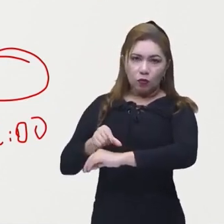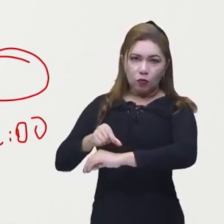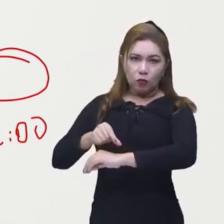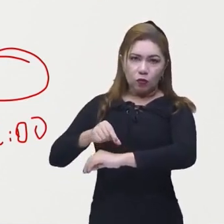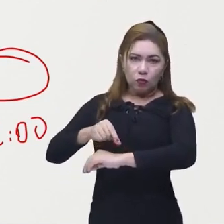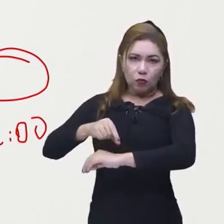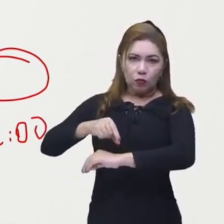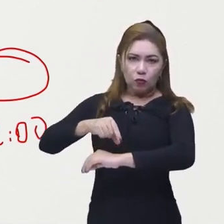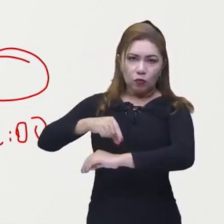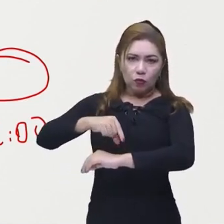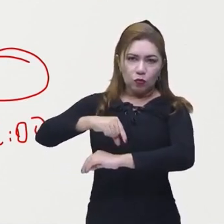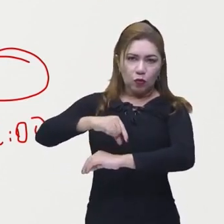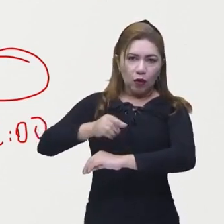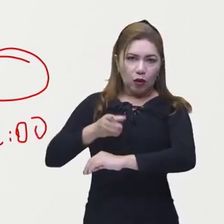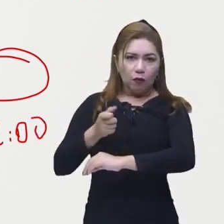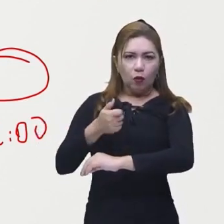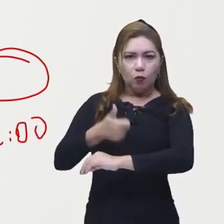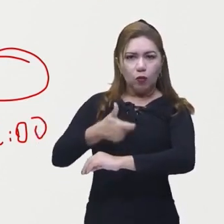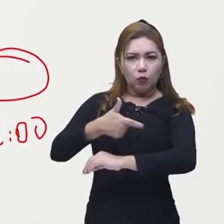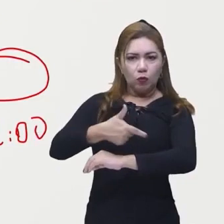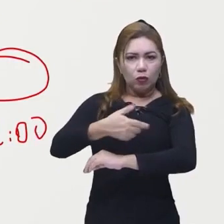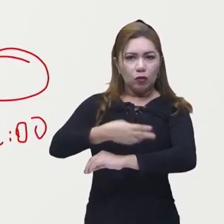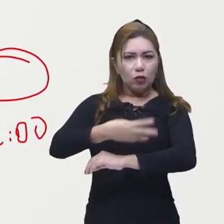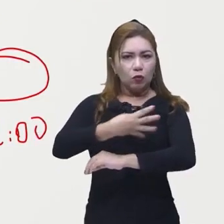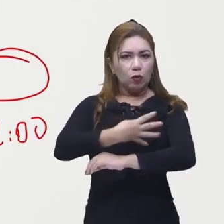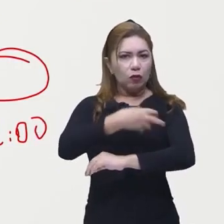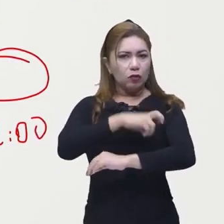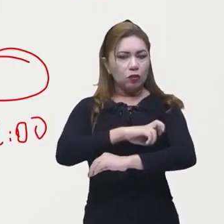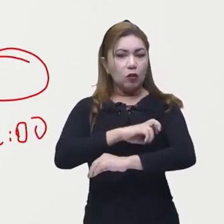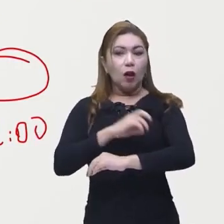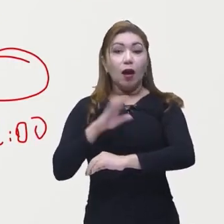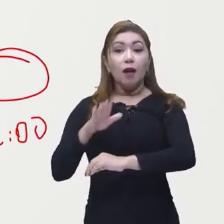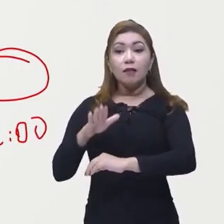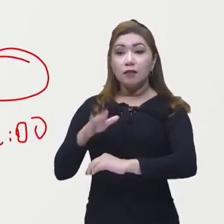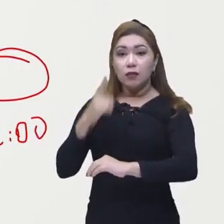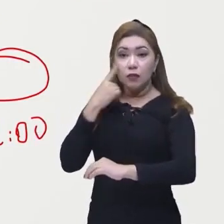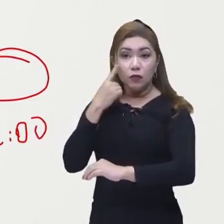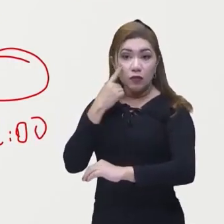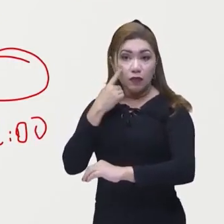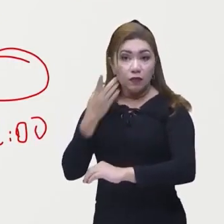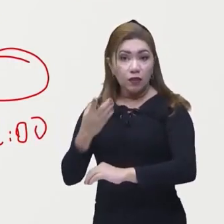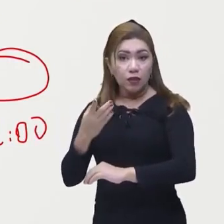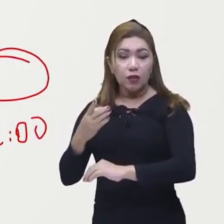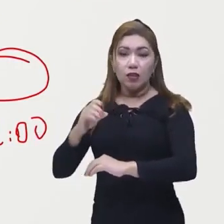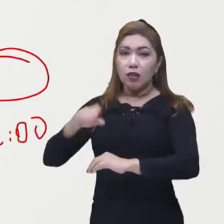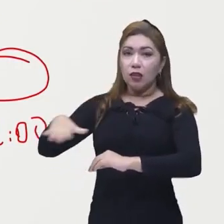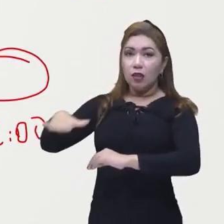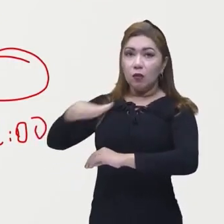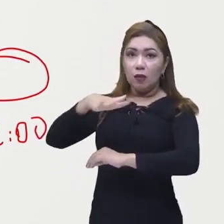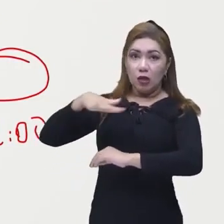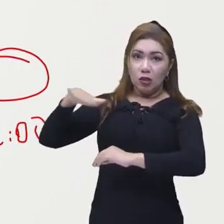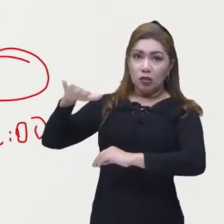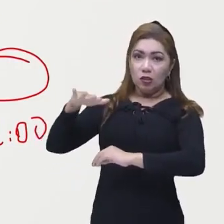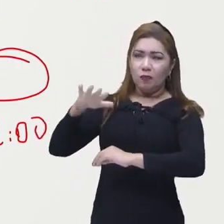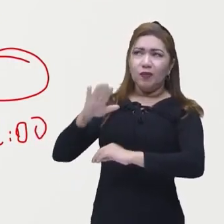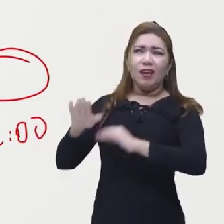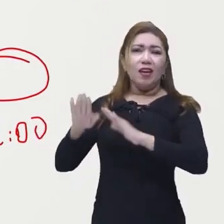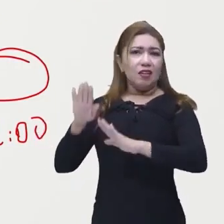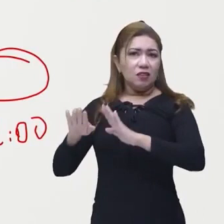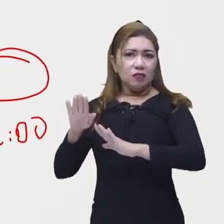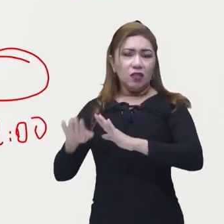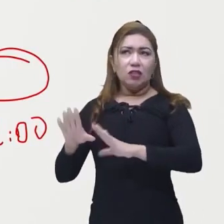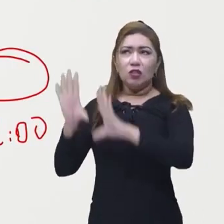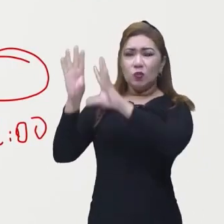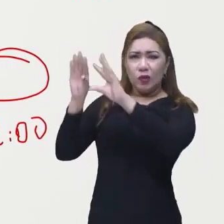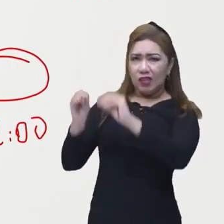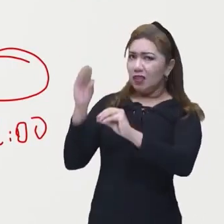duas, três, quatro, cinco. Dependendo da região que você esteja, tem regiões que escurecem mais rápido e outras demoram mais, você